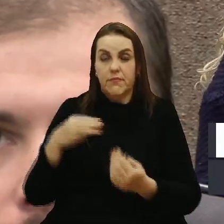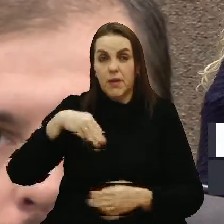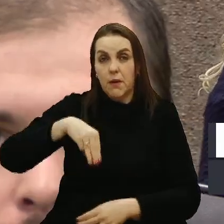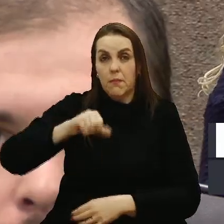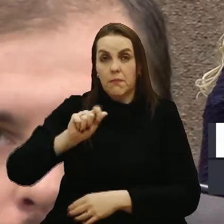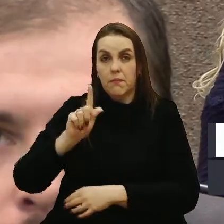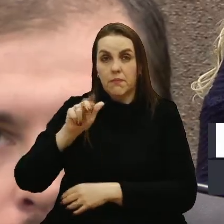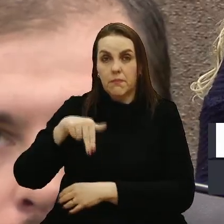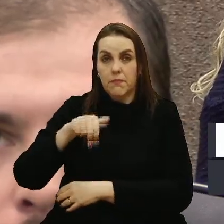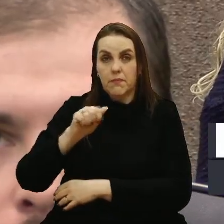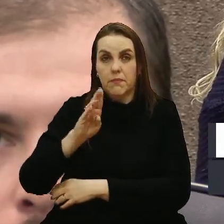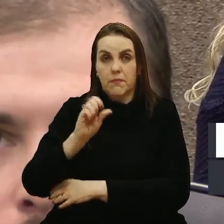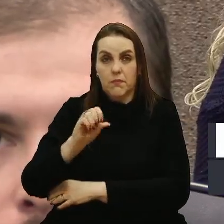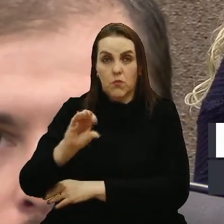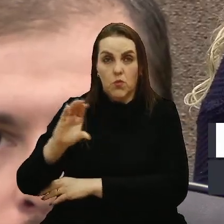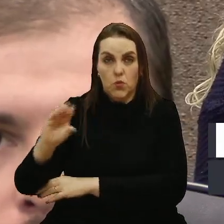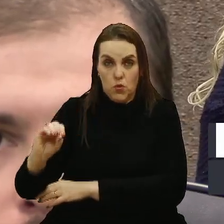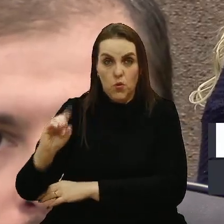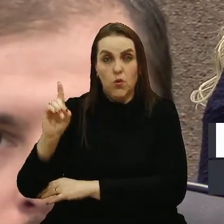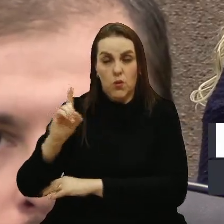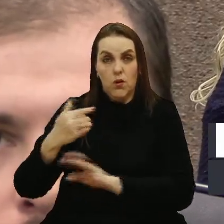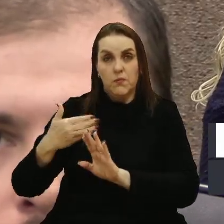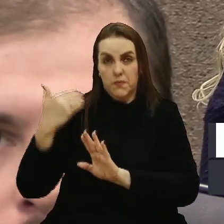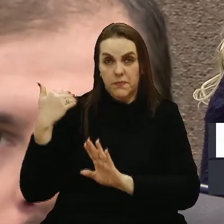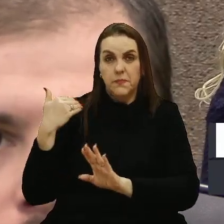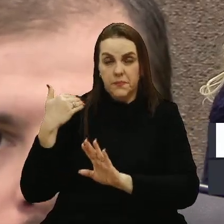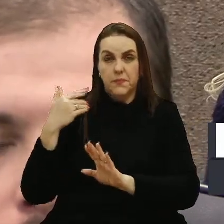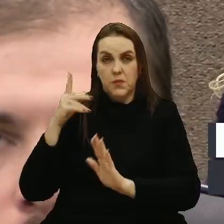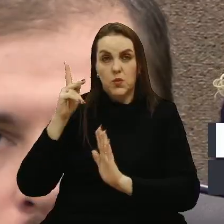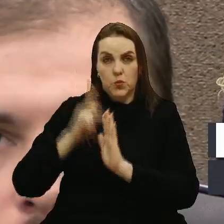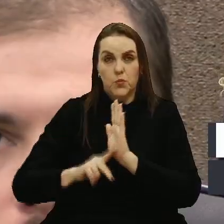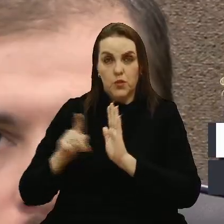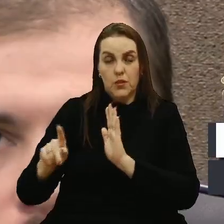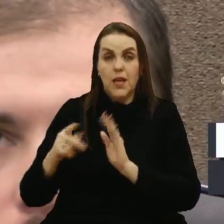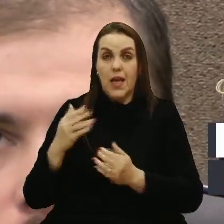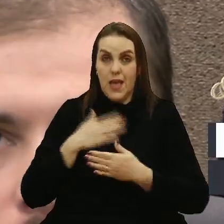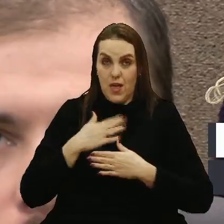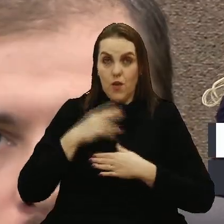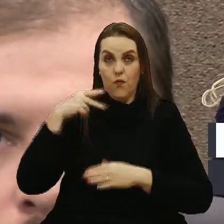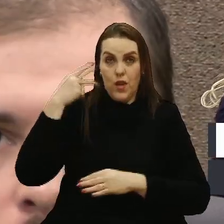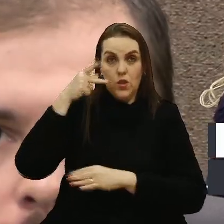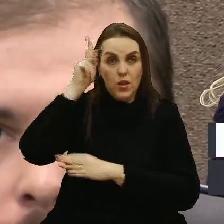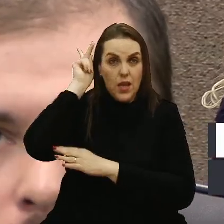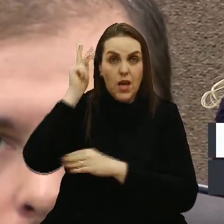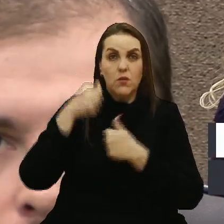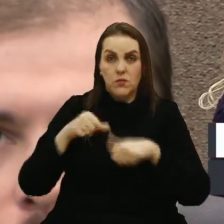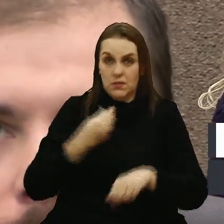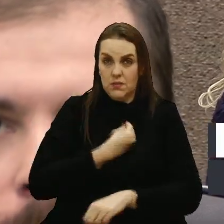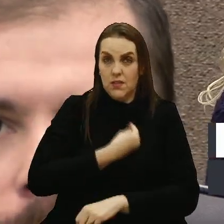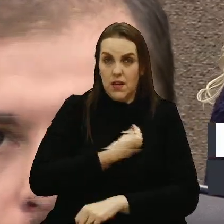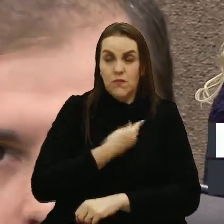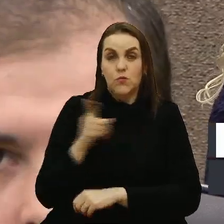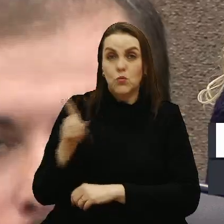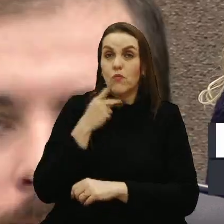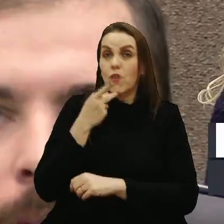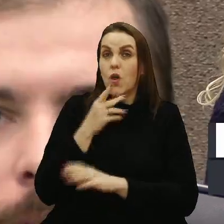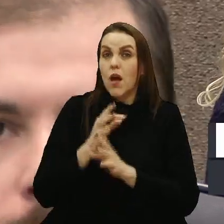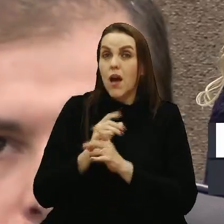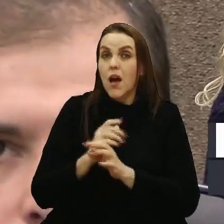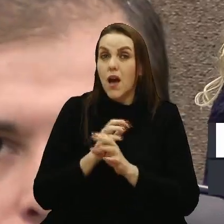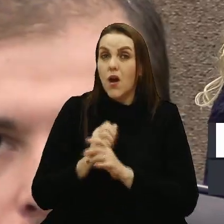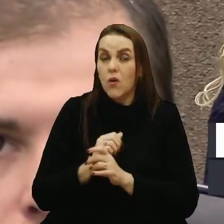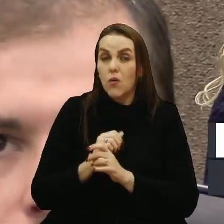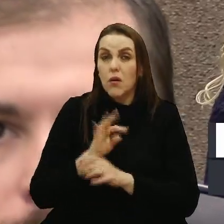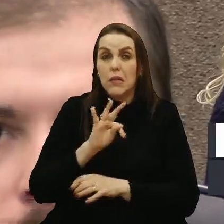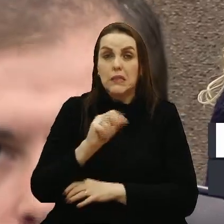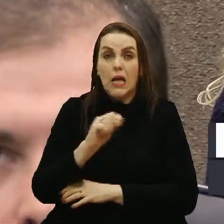para concluir, senhor presidente, na reunião do projeto Manha Bosco, eu e o vereador Iago estávamos e o senhor falou sobre um cálculo. O Taca